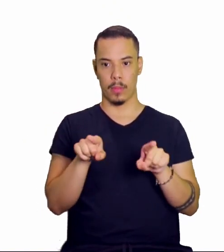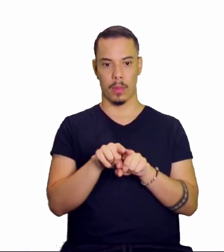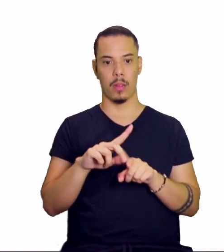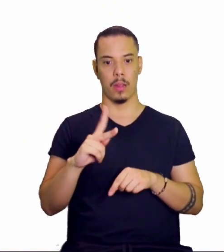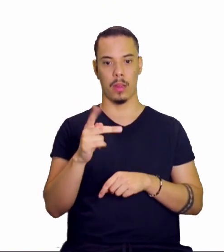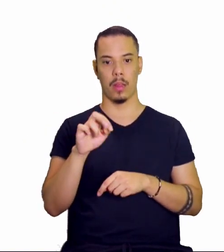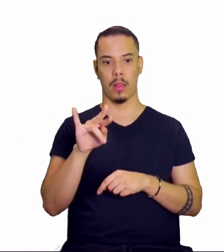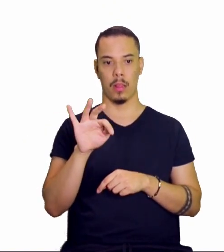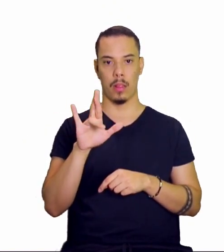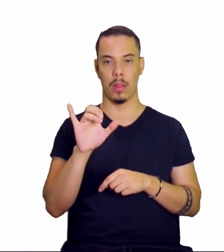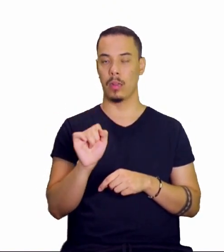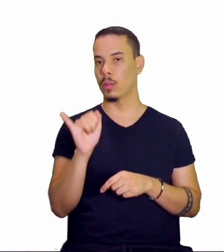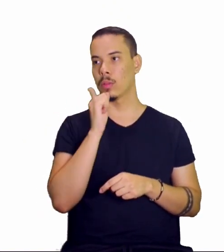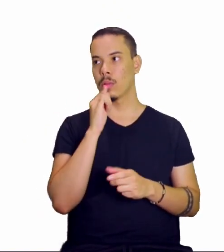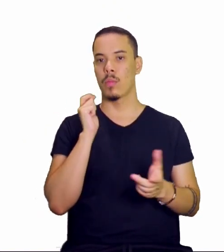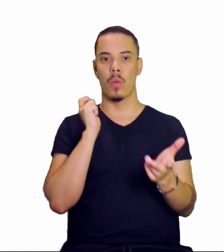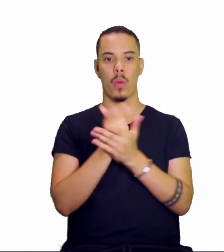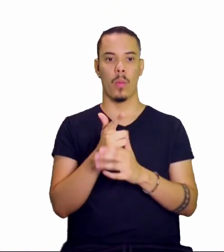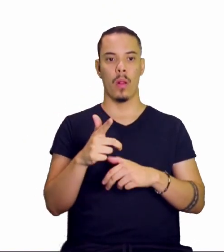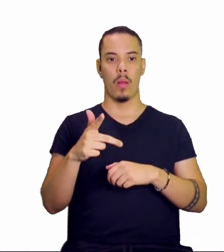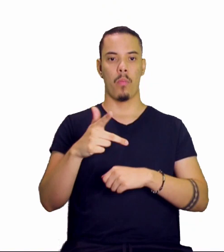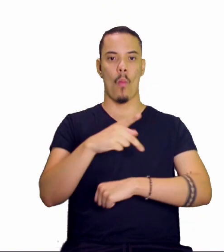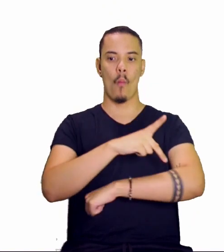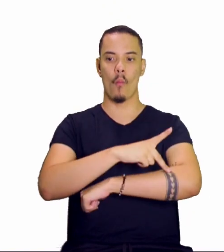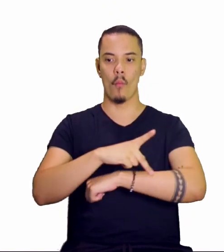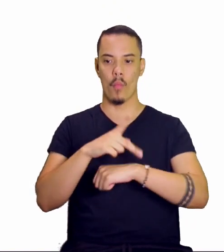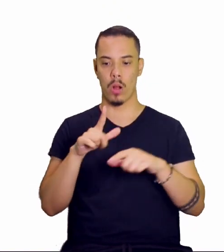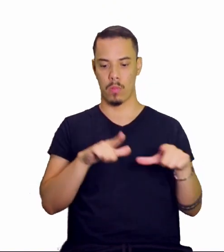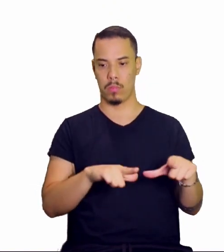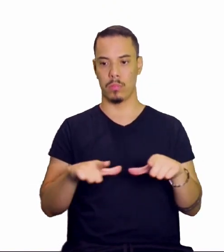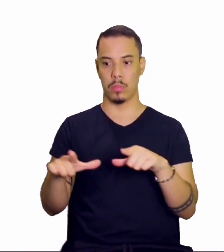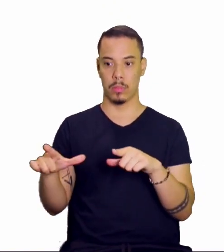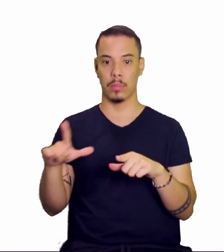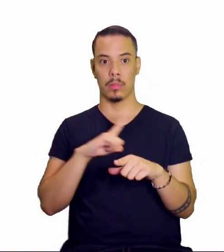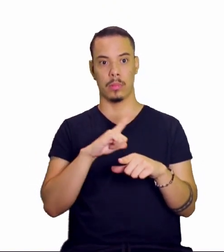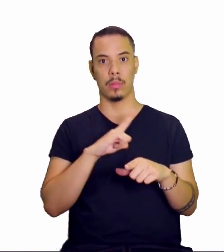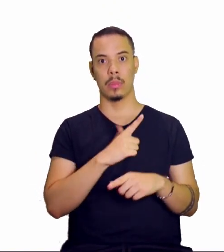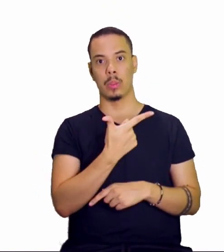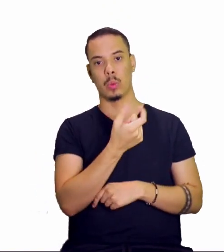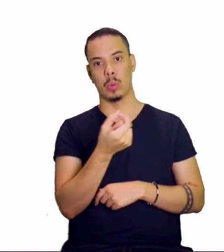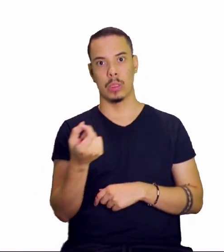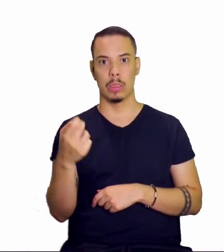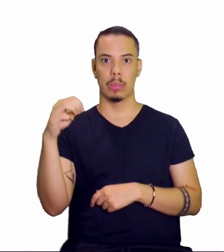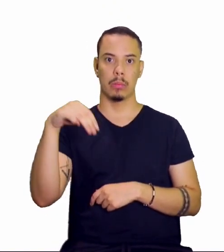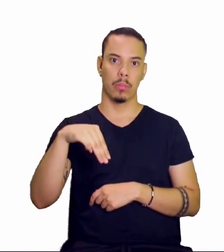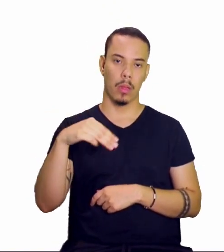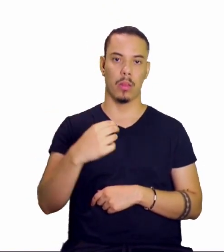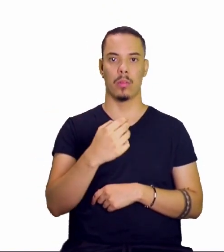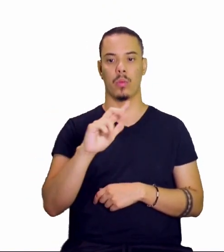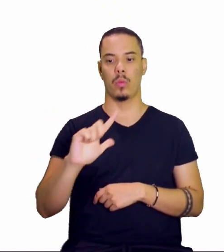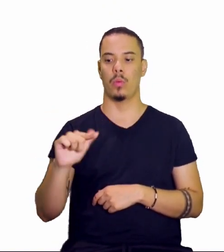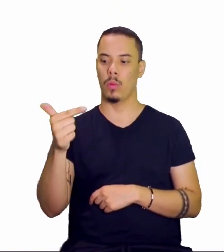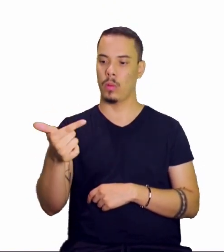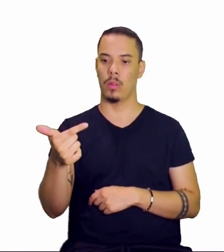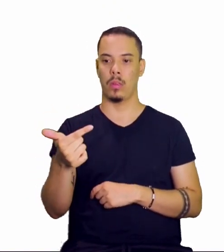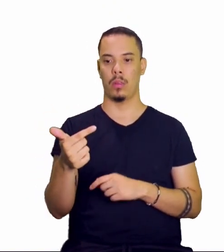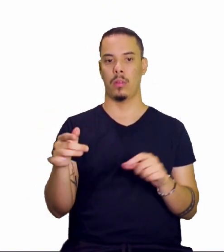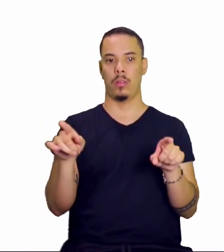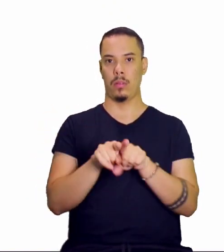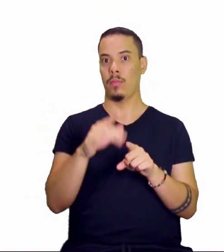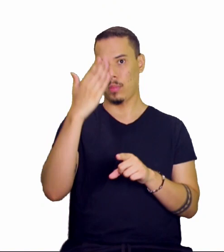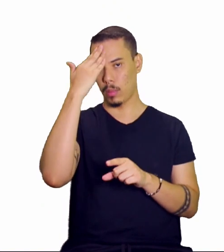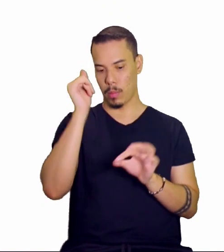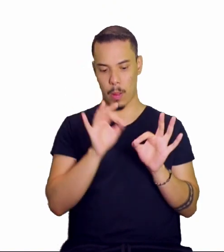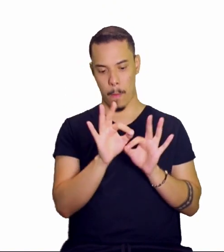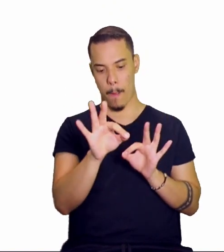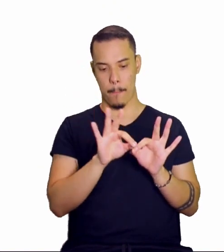comprar piso, né? Igual nós temos ali o piso, você tem que ter tantos metros quadrados, já vende em metro quadrado. Exatamente. Você tem que medir a sua casa e saber,